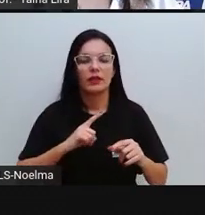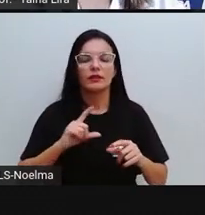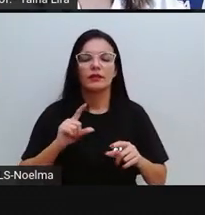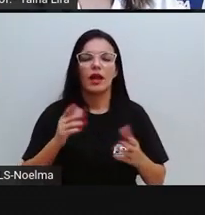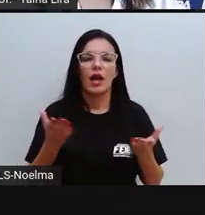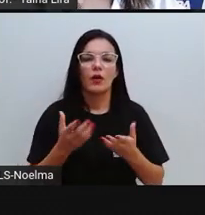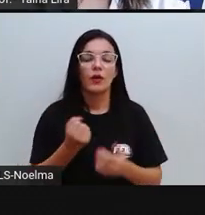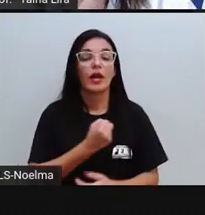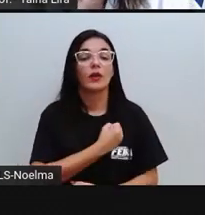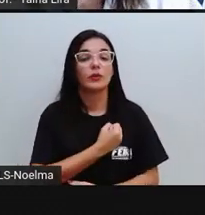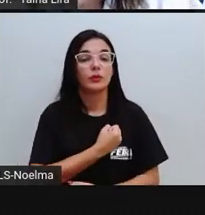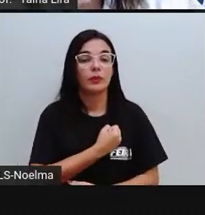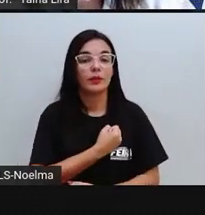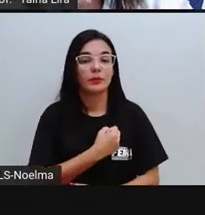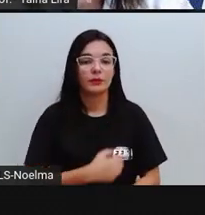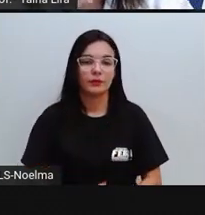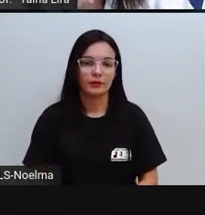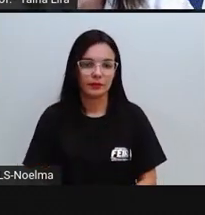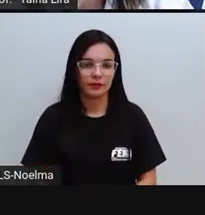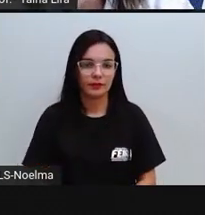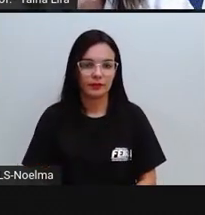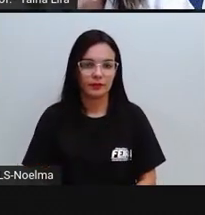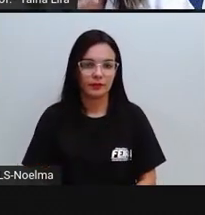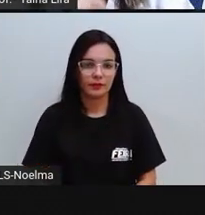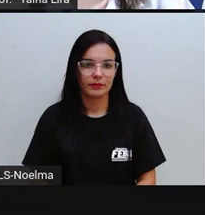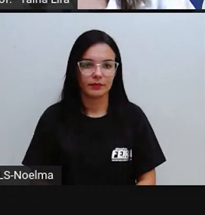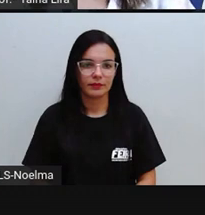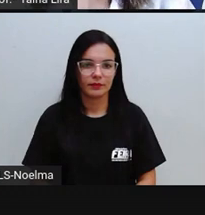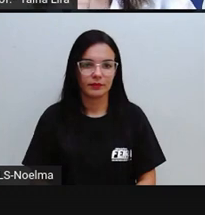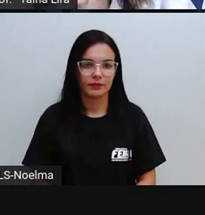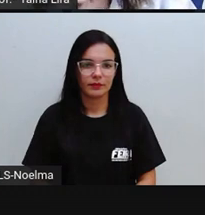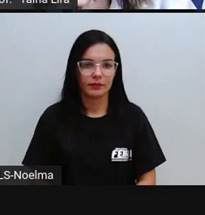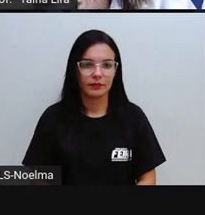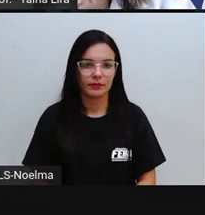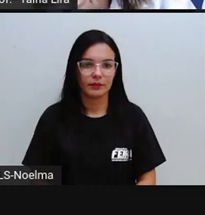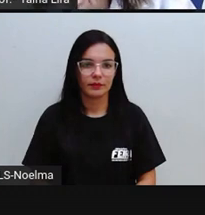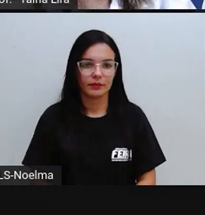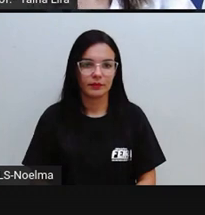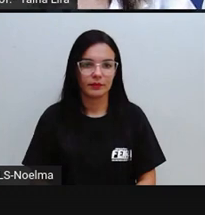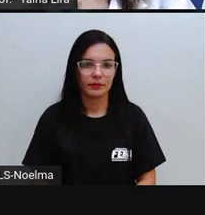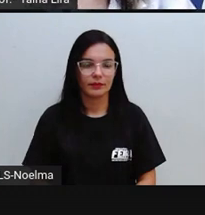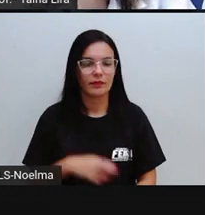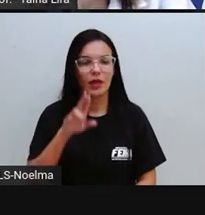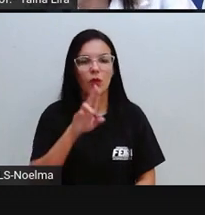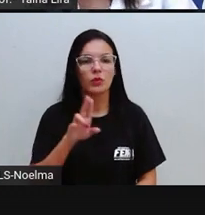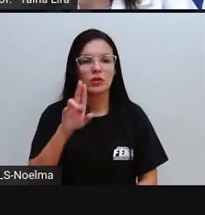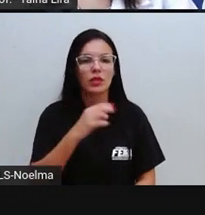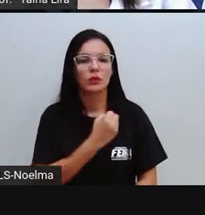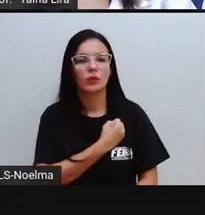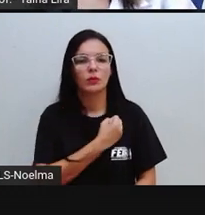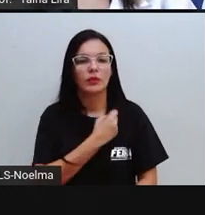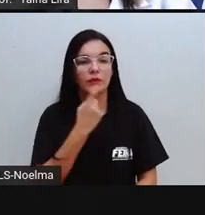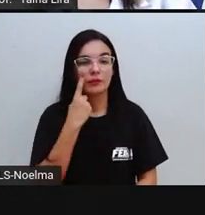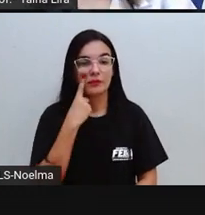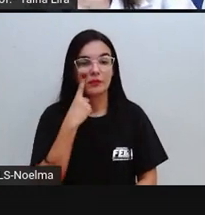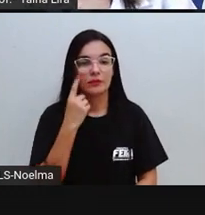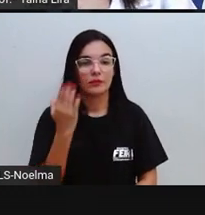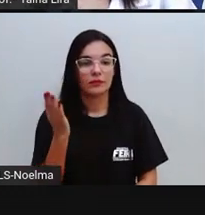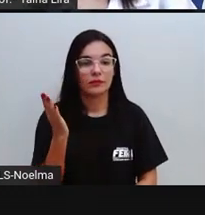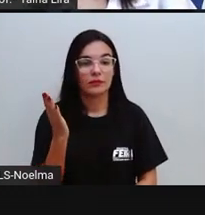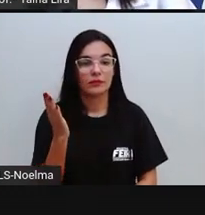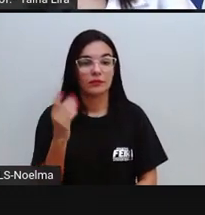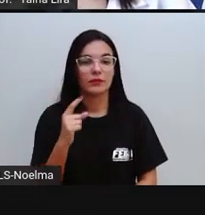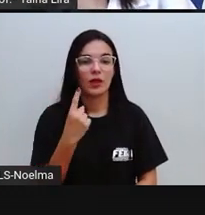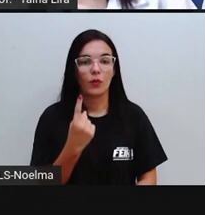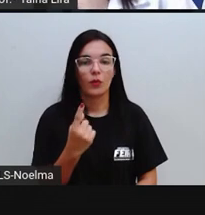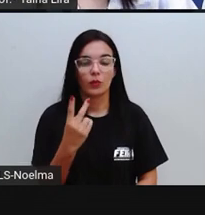e agora a PRO trouxe sequência numérica. Ó, estou utilizando ali números. Eu estou utilizando os números 1, 2